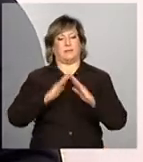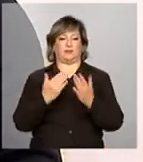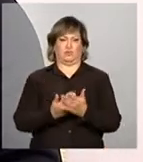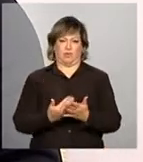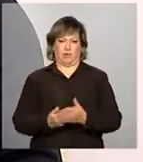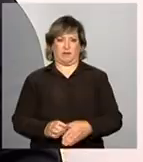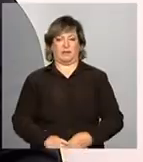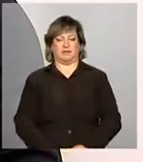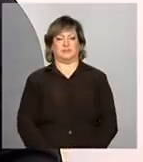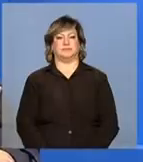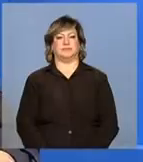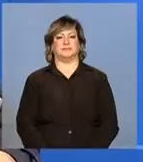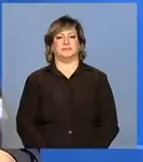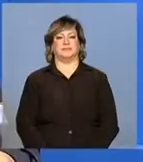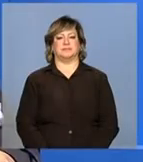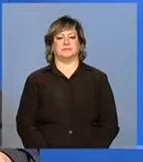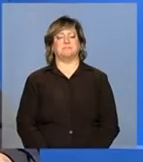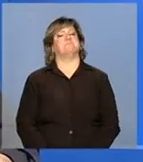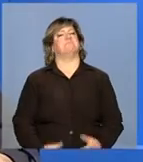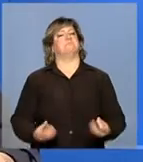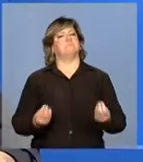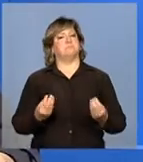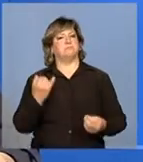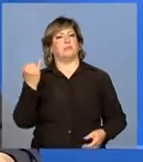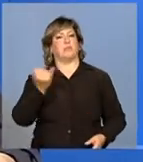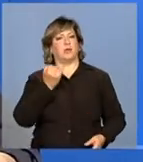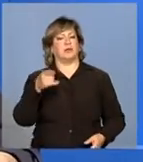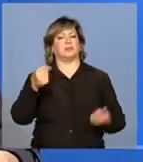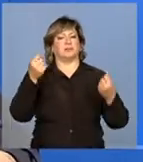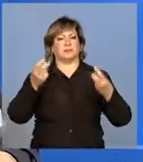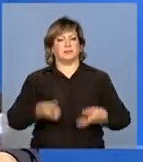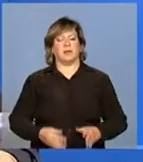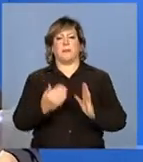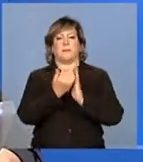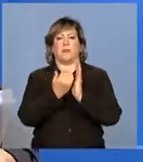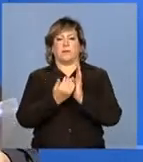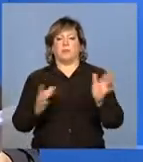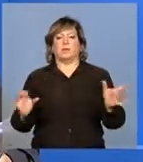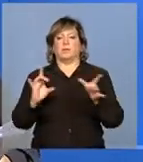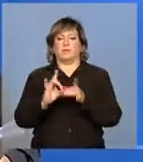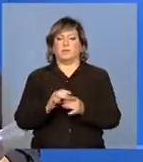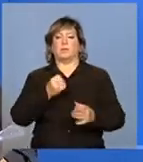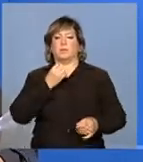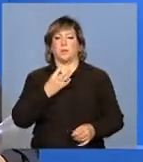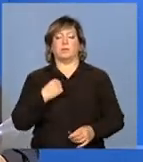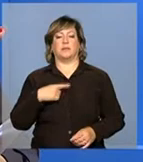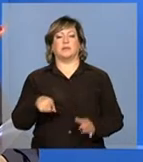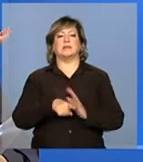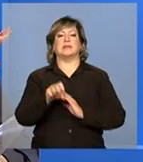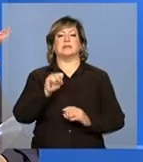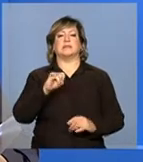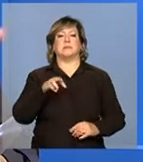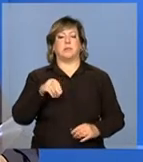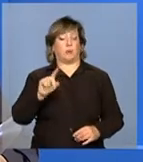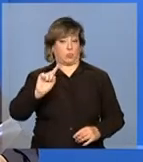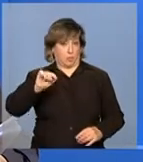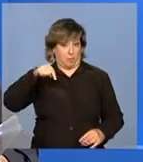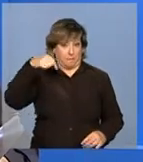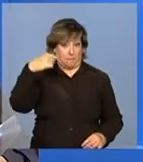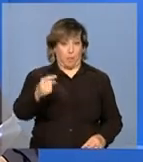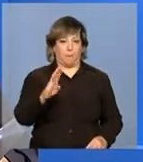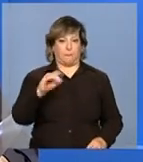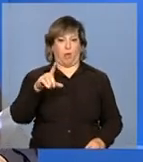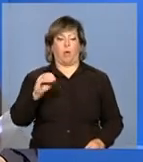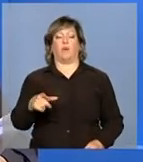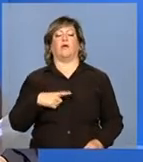escola é super importantes como realmente os programas estão sendo integrados Simone olha no próximo bloco eu quero